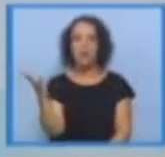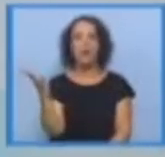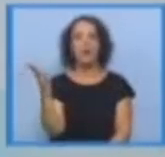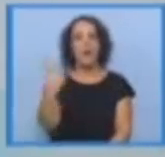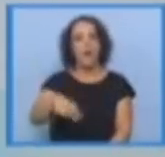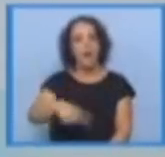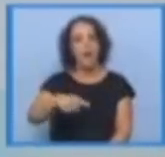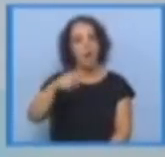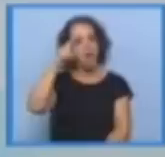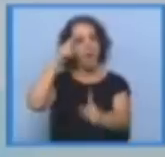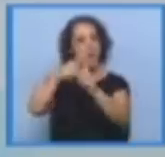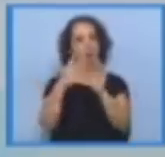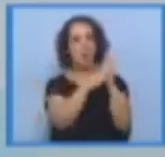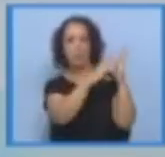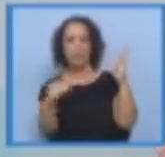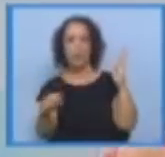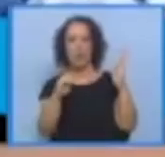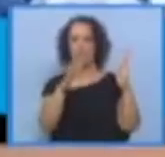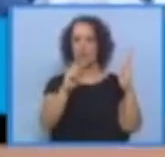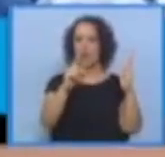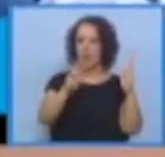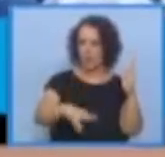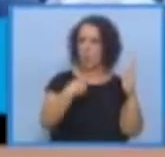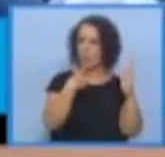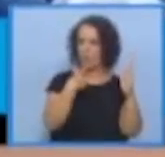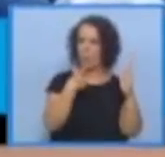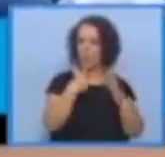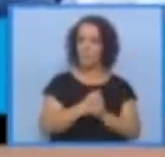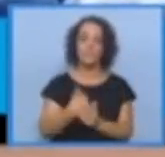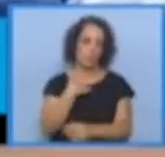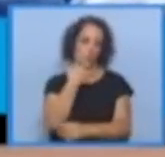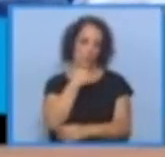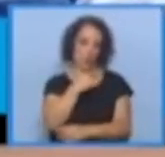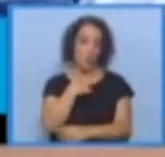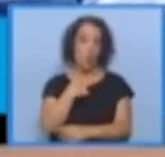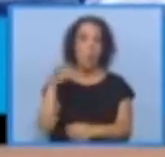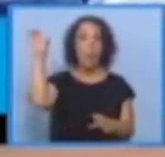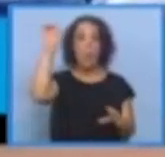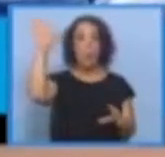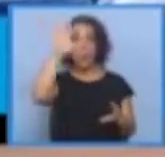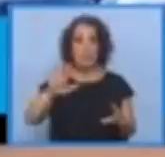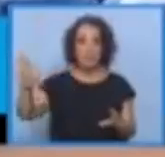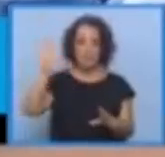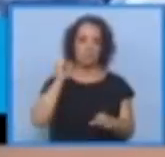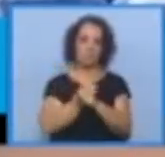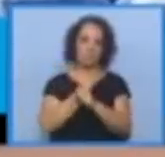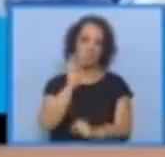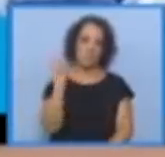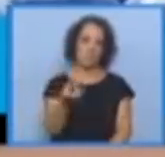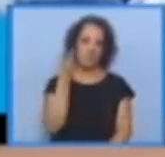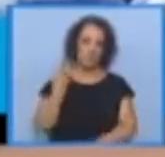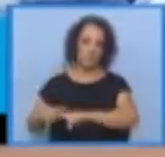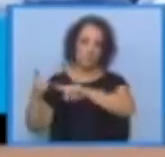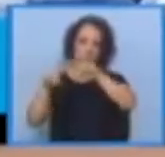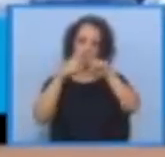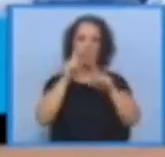referências Shalom em muitos jovens. Olha, eu sou assim feliz porque trabalhei em 3 continentes e aprendi muito com os jovens e continuo a aprender muito